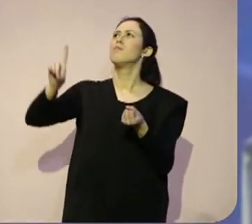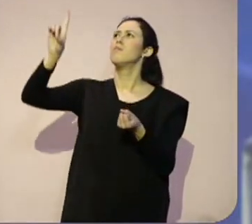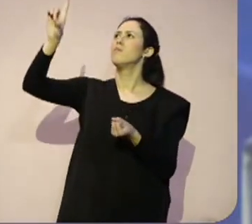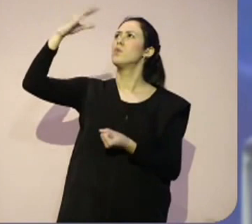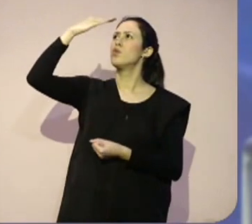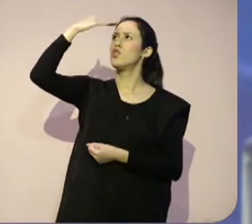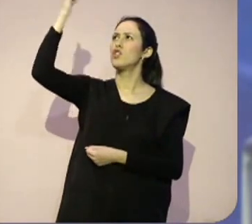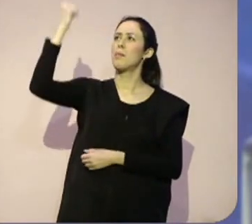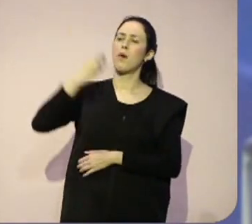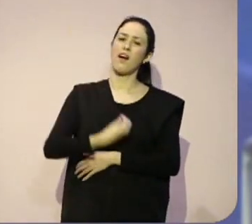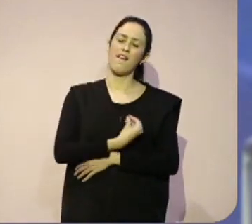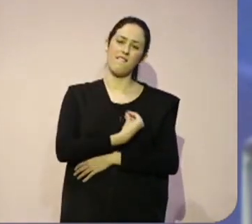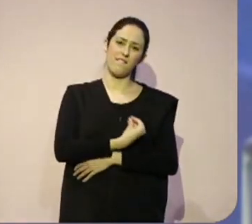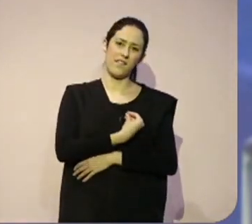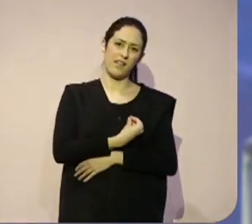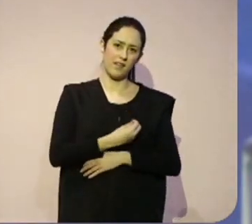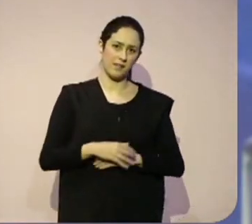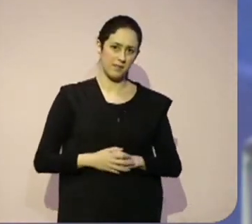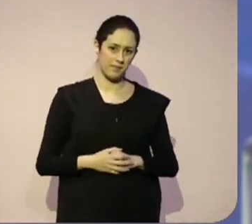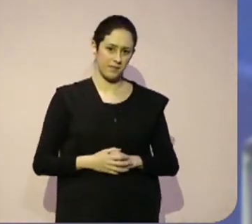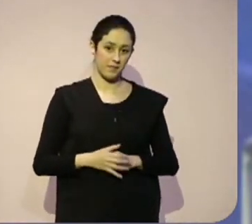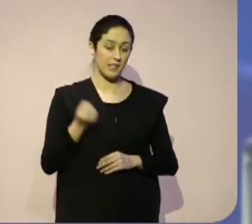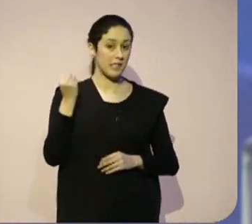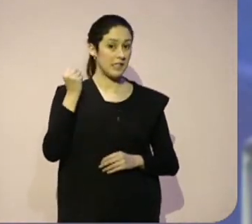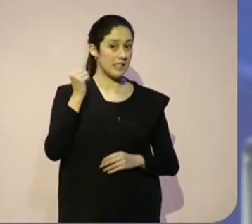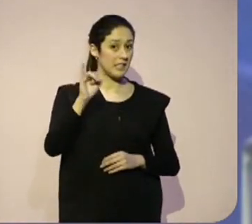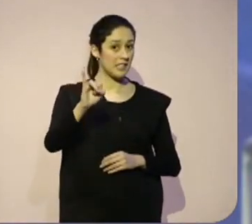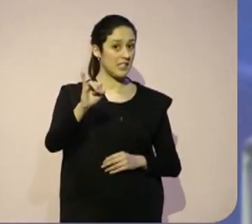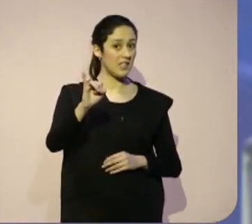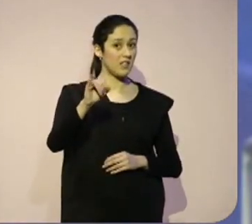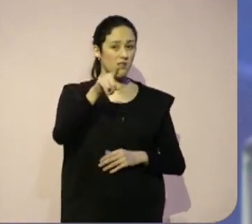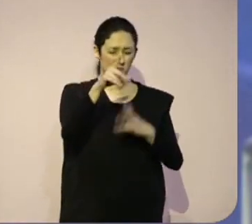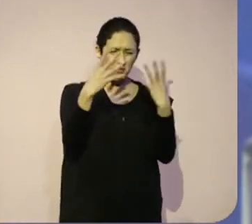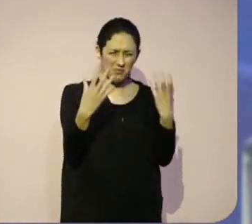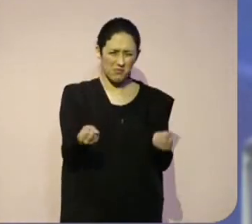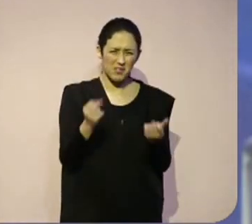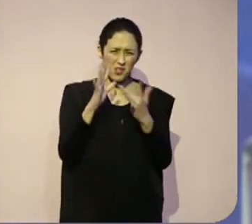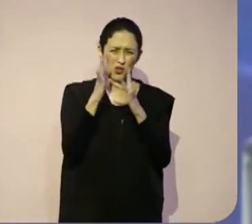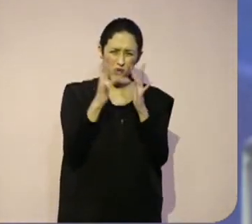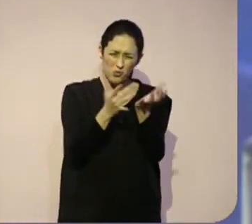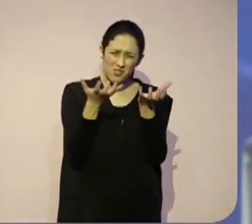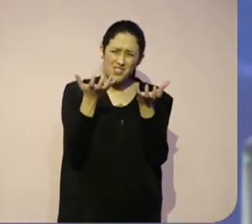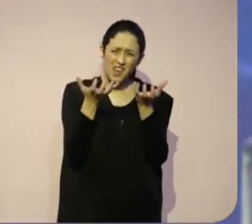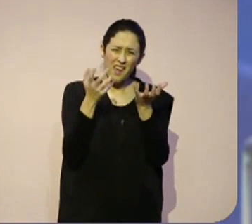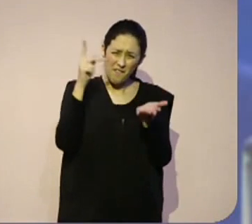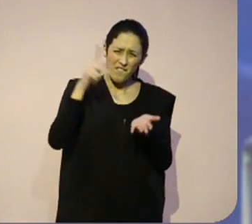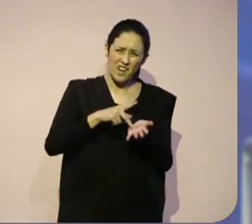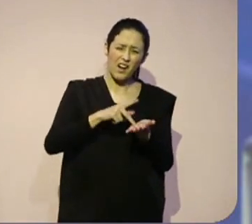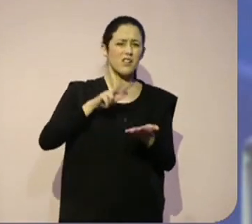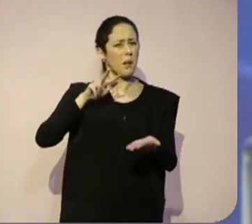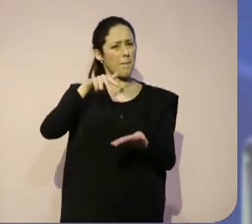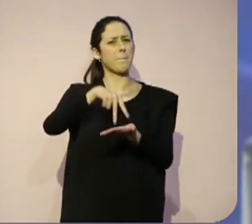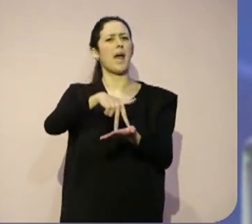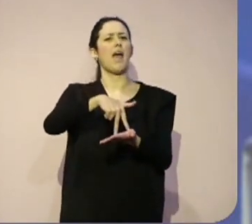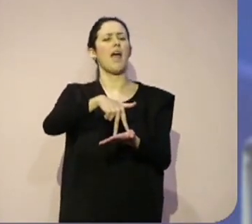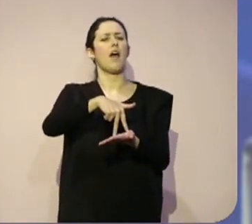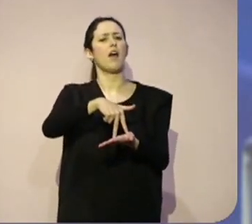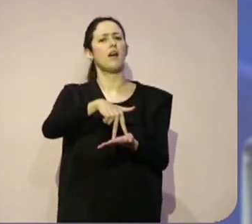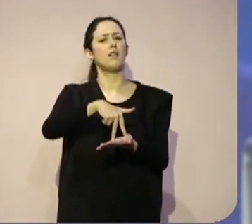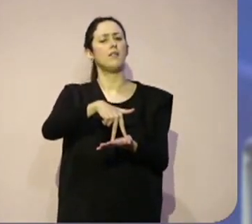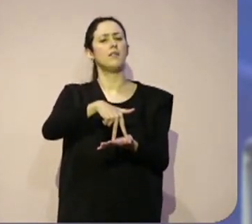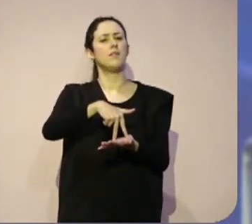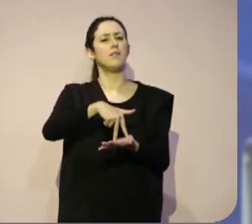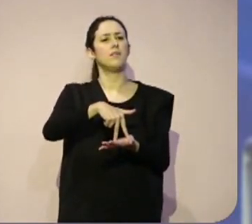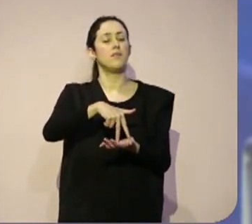para a sua vida. Então, se você é essa pessoa, se coloca em pé onde você está e nós vamos orar agora. E você que está